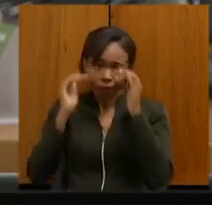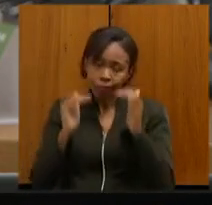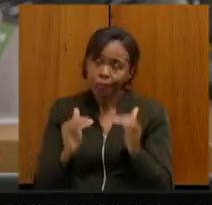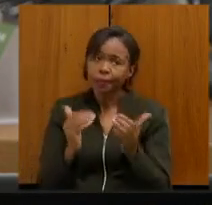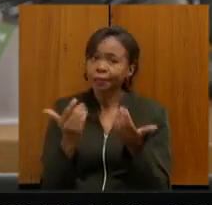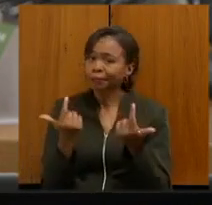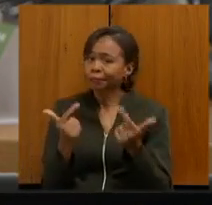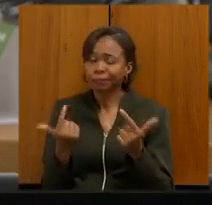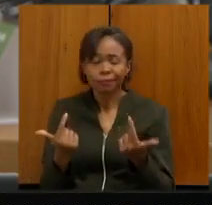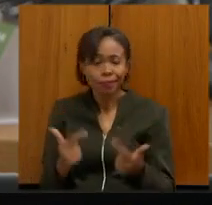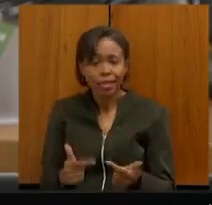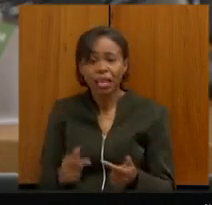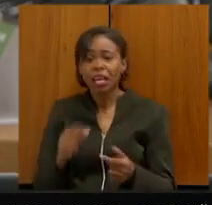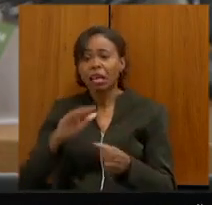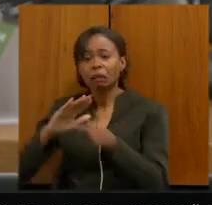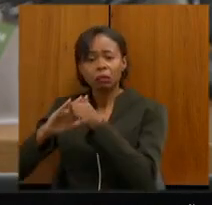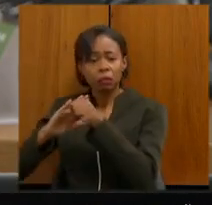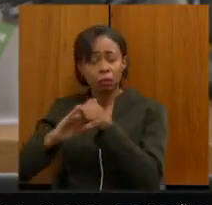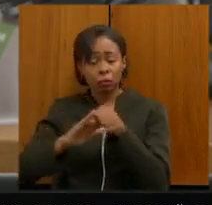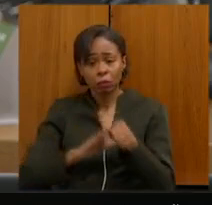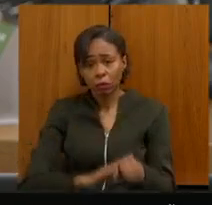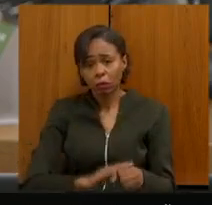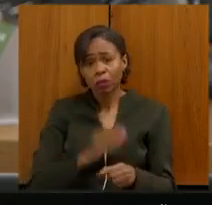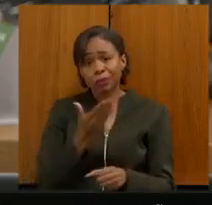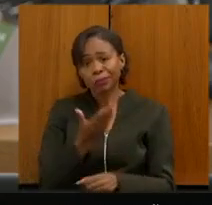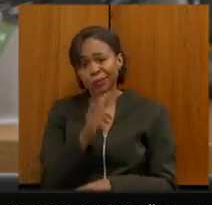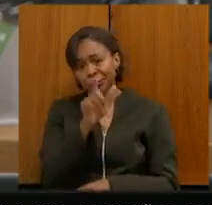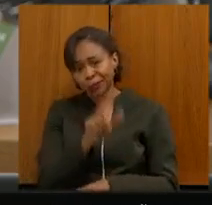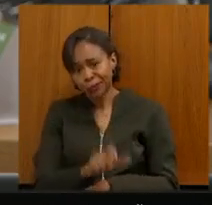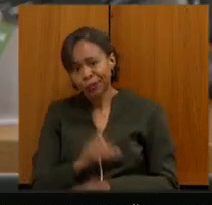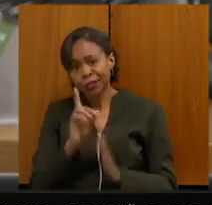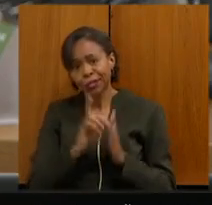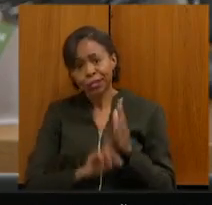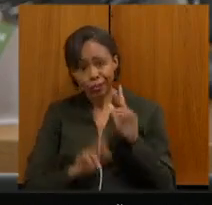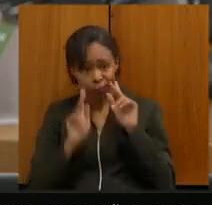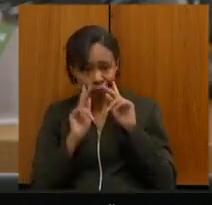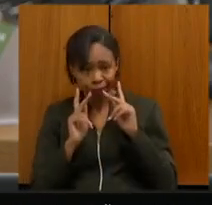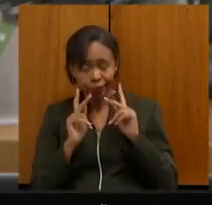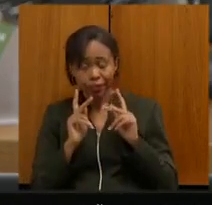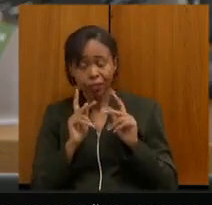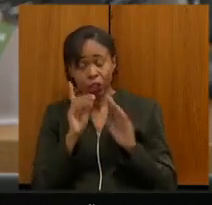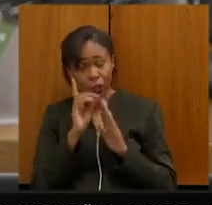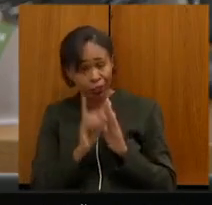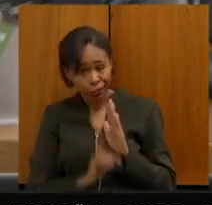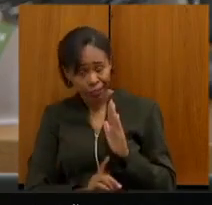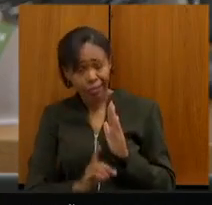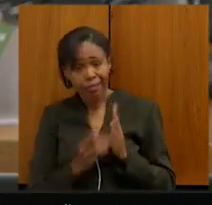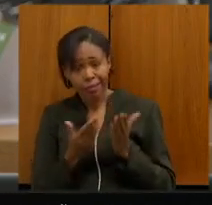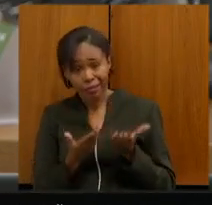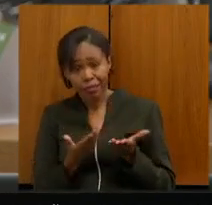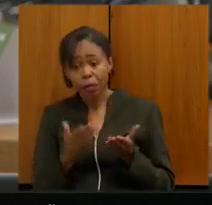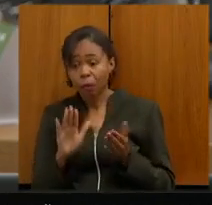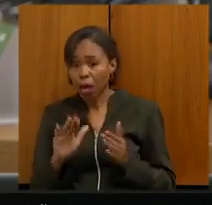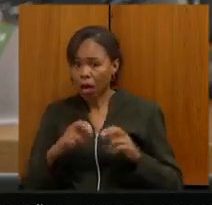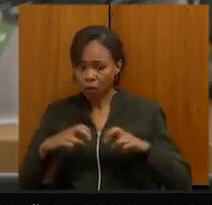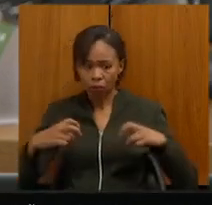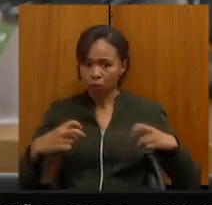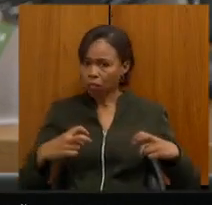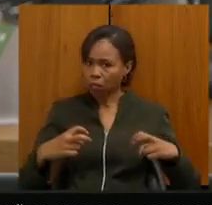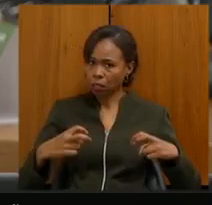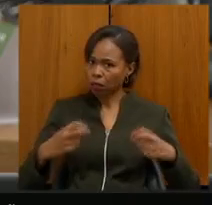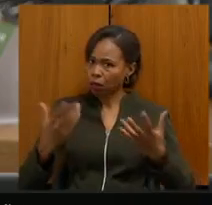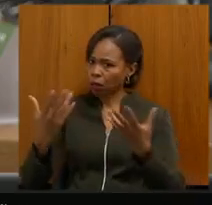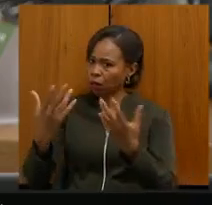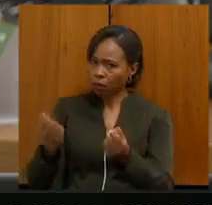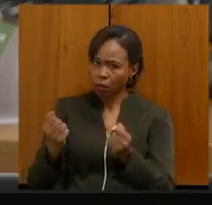diminui a condição do outro como sujeito de direitos e a mesa o tempo inteiro não apoia e não concorda lá